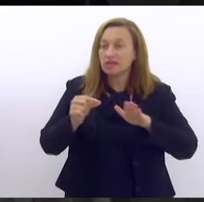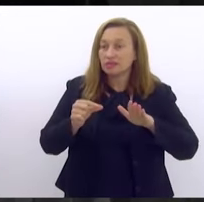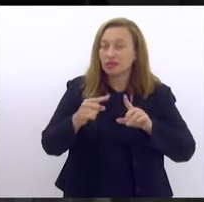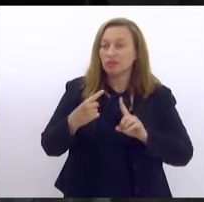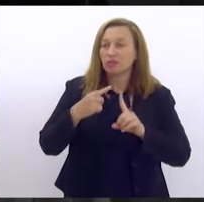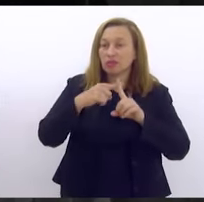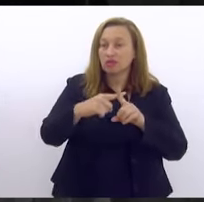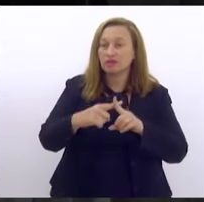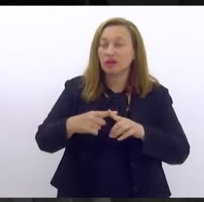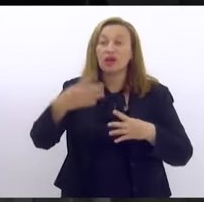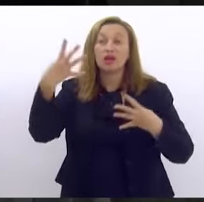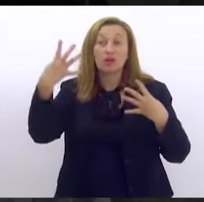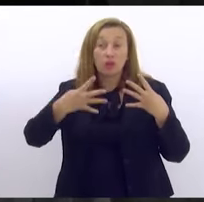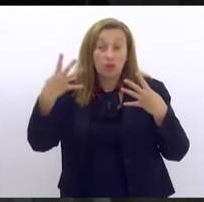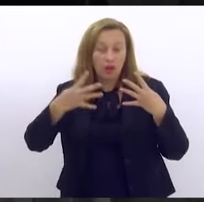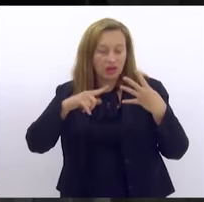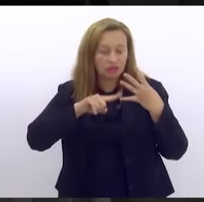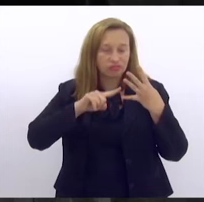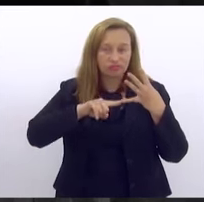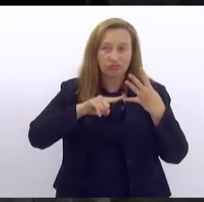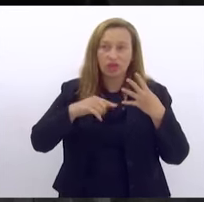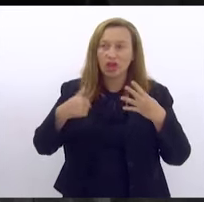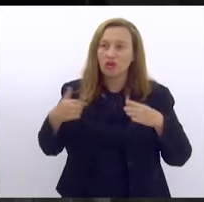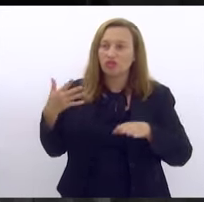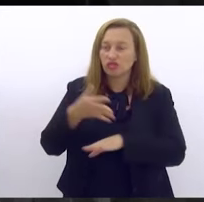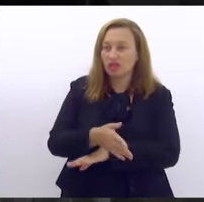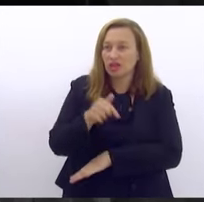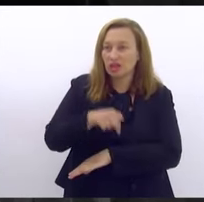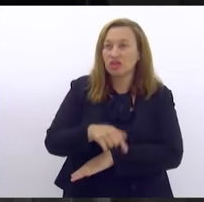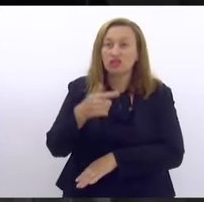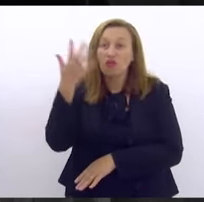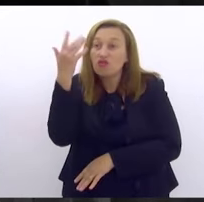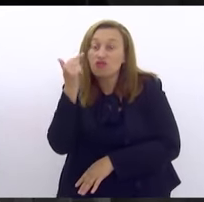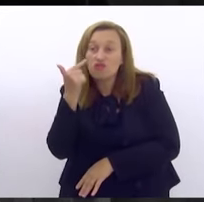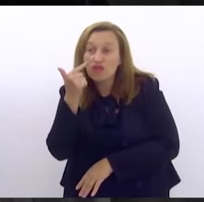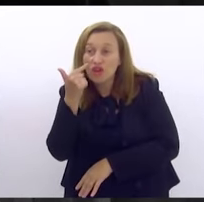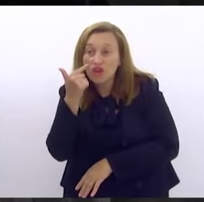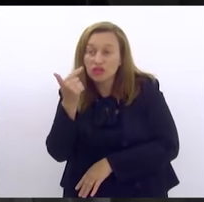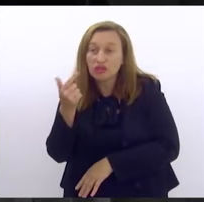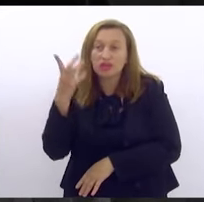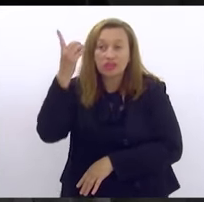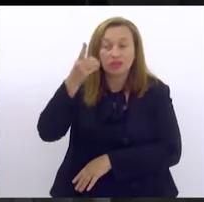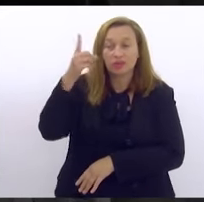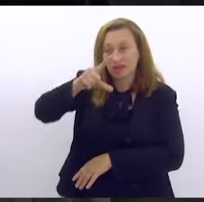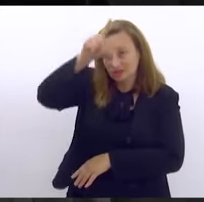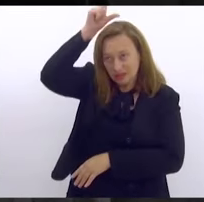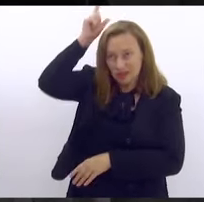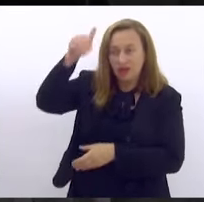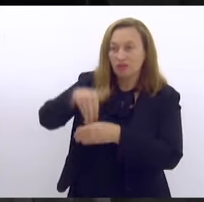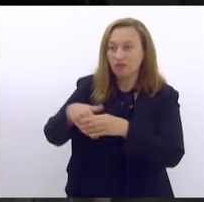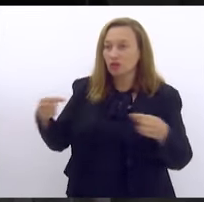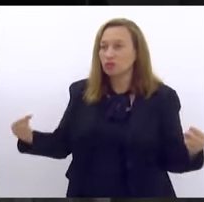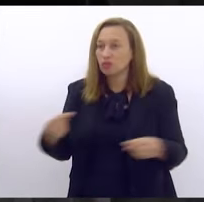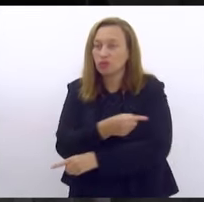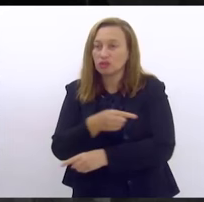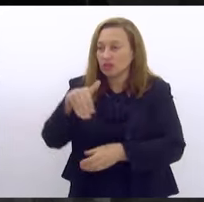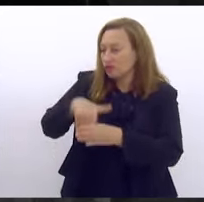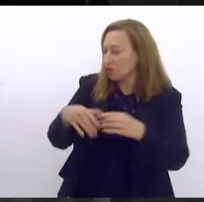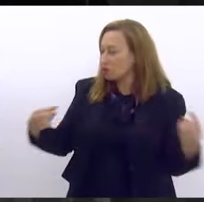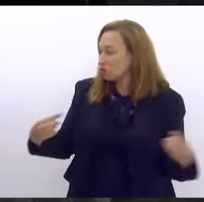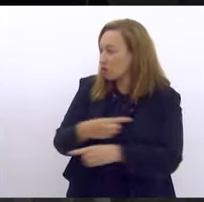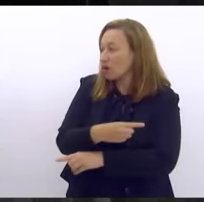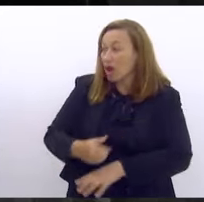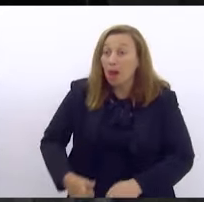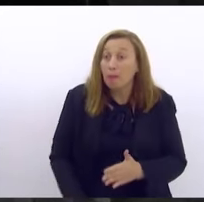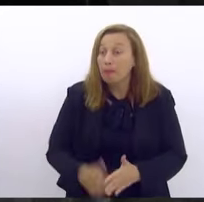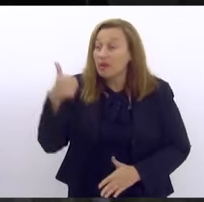fato histórico, desde que eu cheguei aqui, eu só vejo o deputado Luiz Paulo fazer voto divergente no orçamento na comissão. Pela primeira